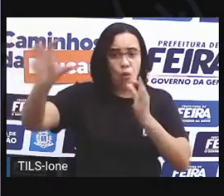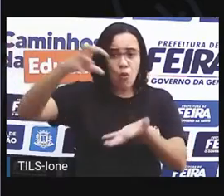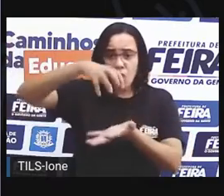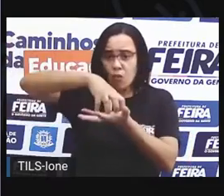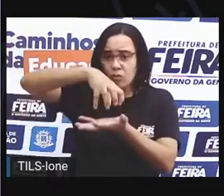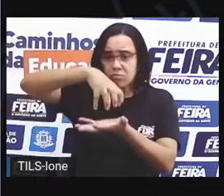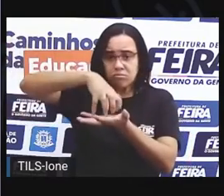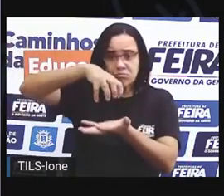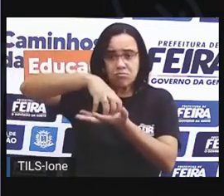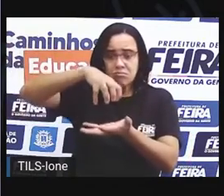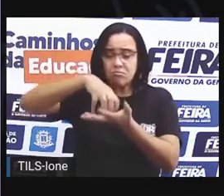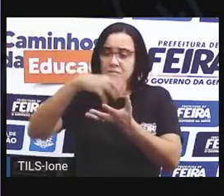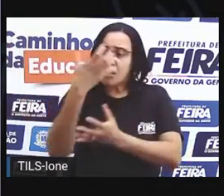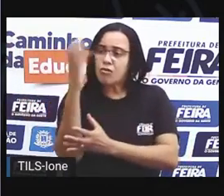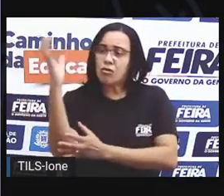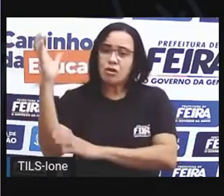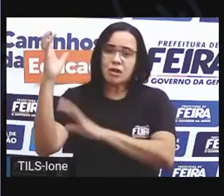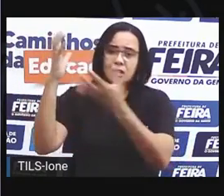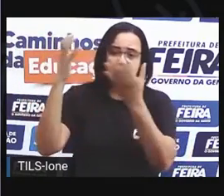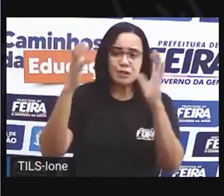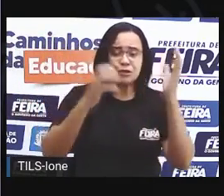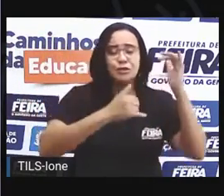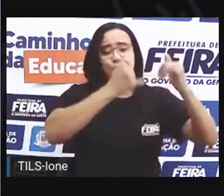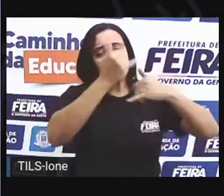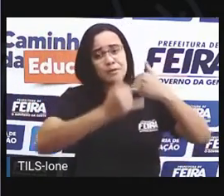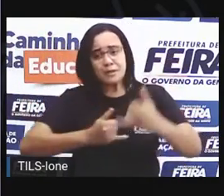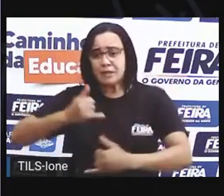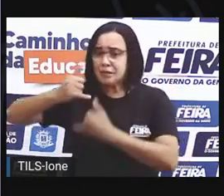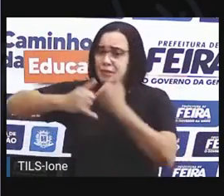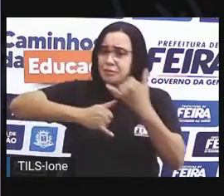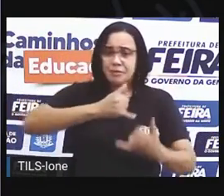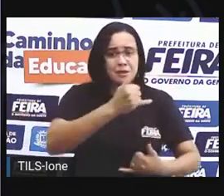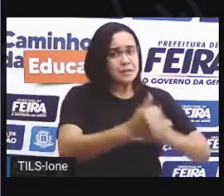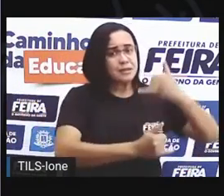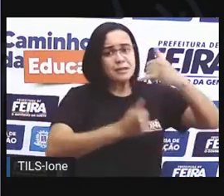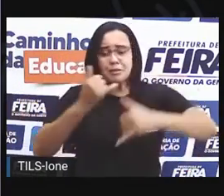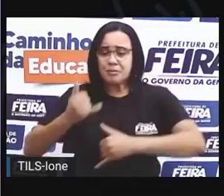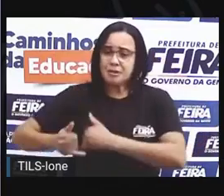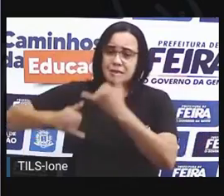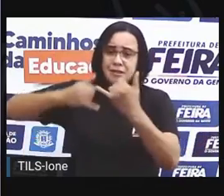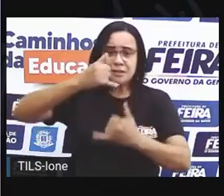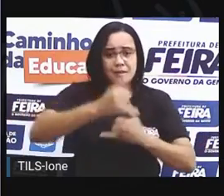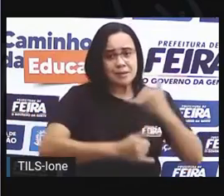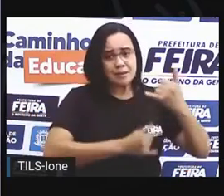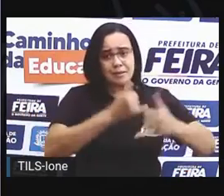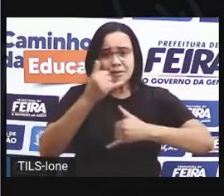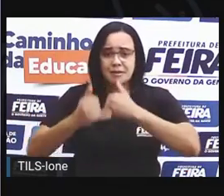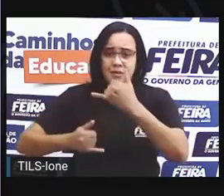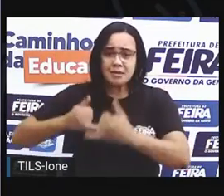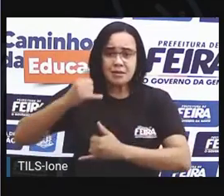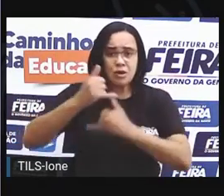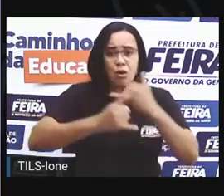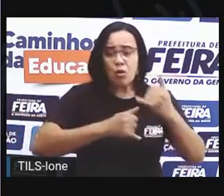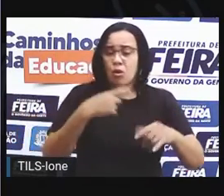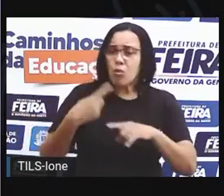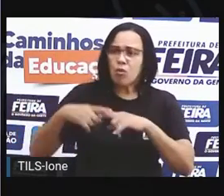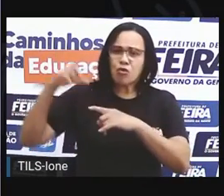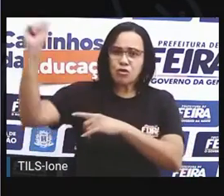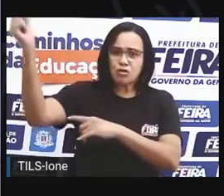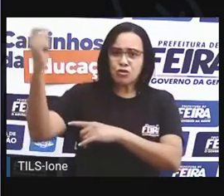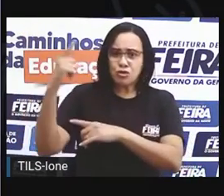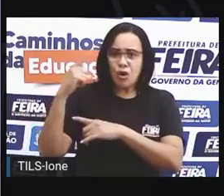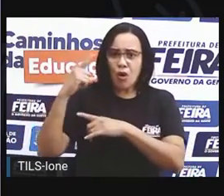no meio da floresta. E ela foi se afastando. O dia estava lindo, sabe, para você? Um dia de sol,